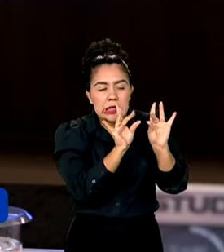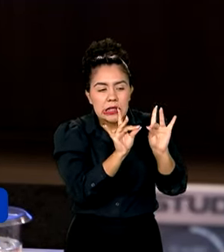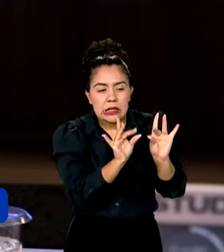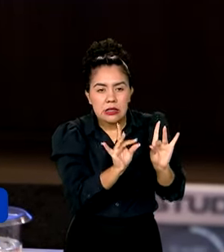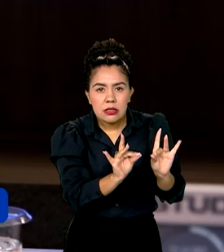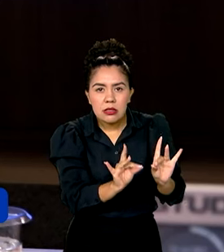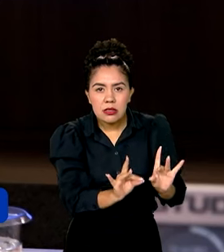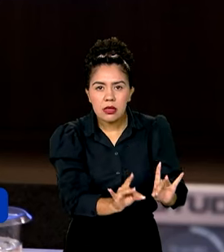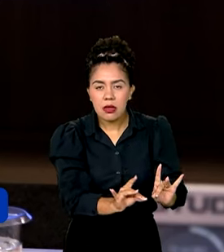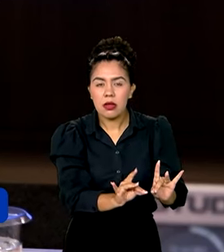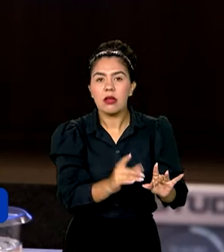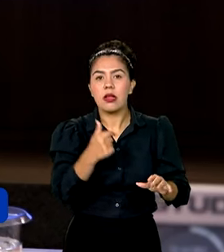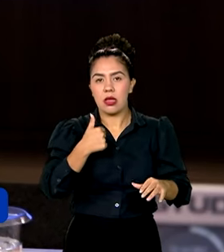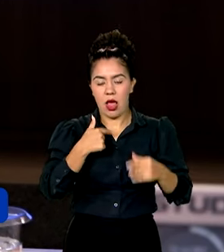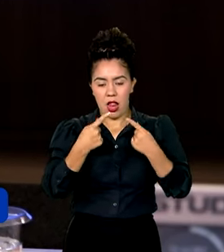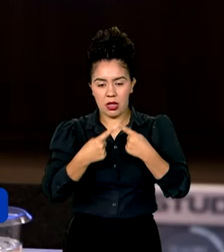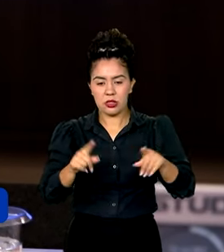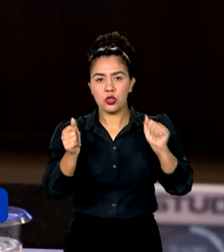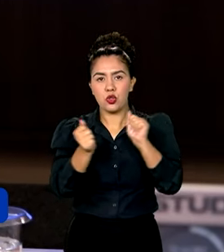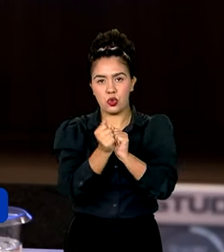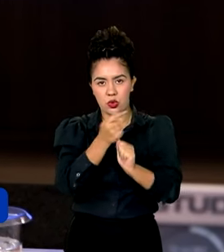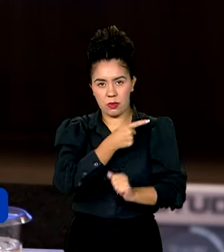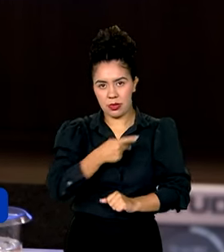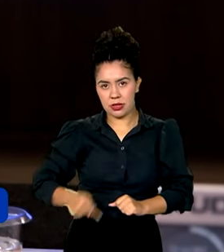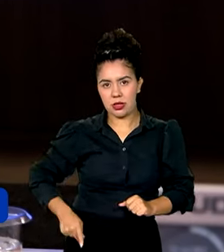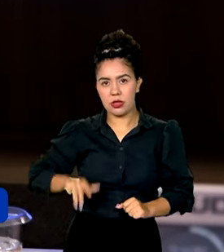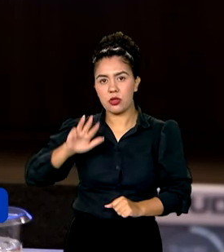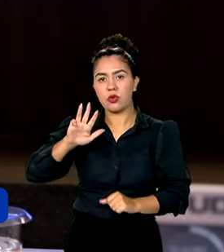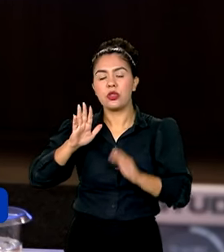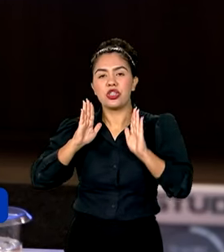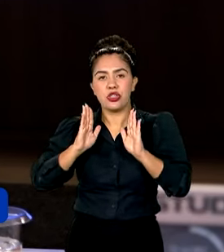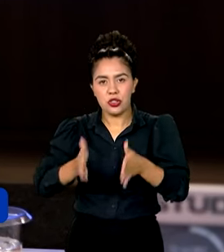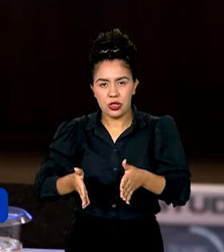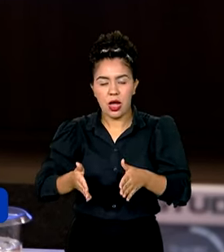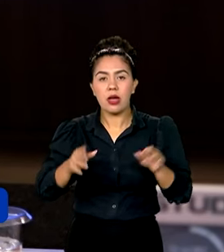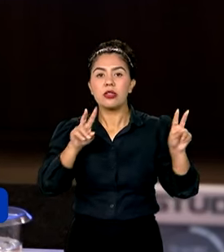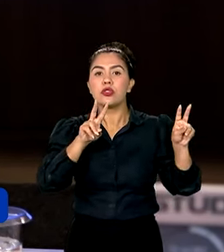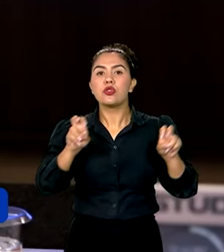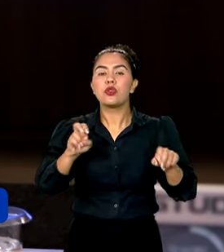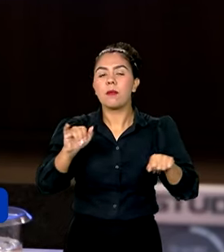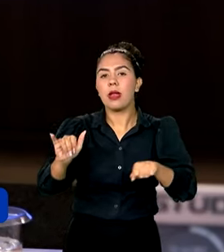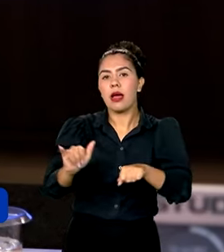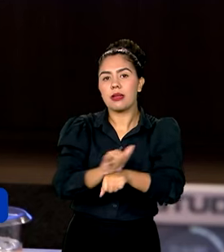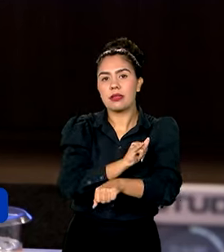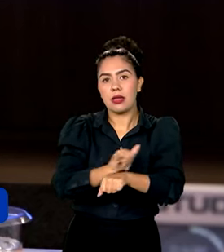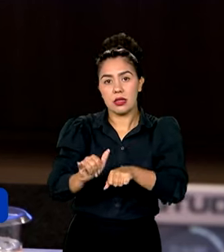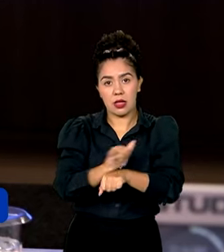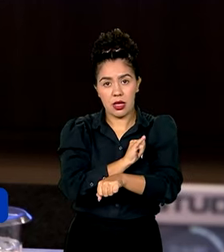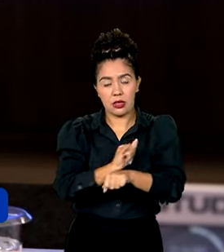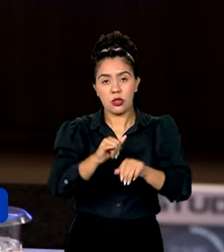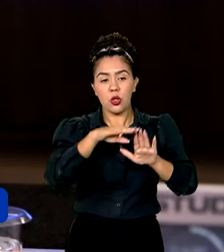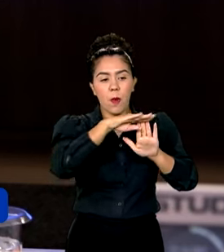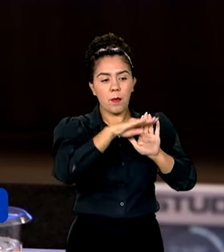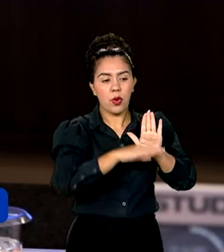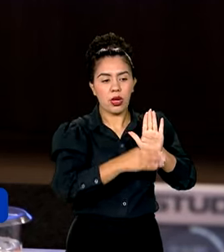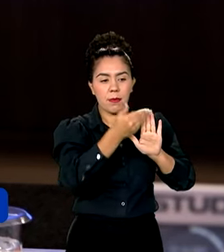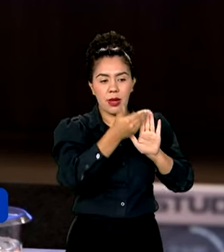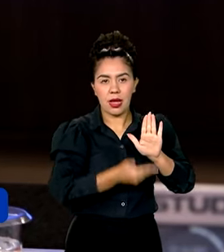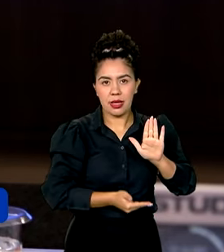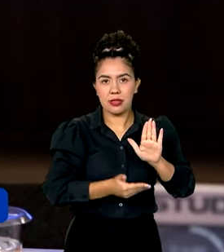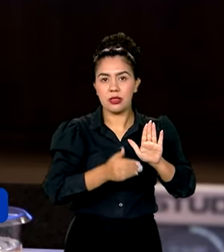lançamento que eu já tinha feito com o presidente Lula da Estratégia do programa SUS digital que tem duas